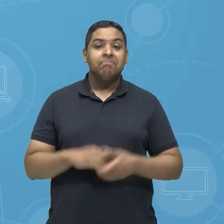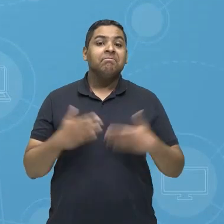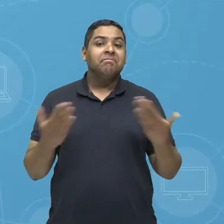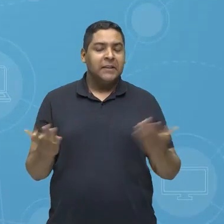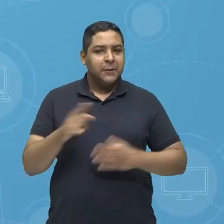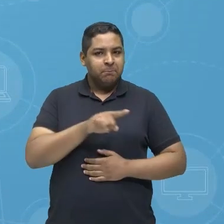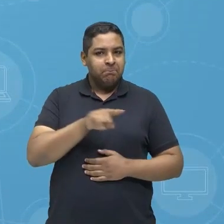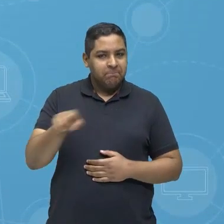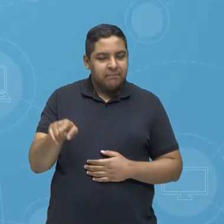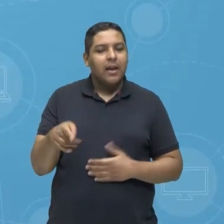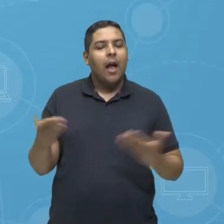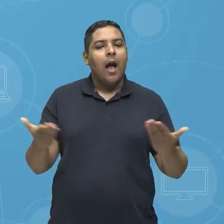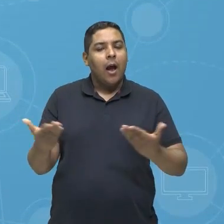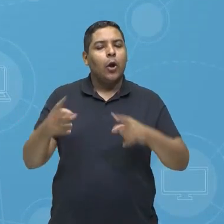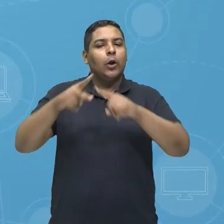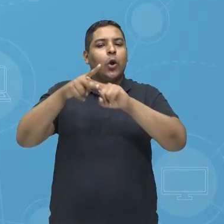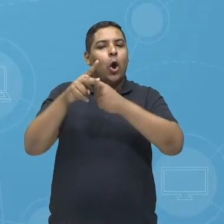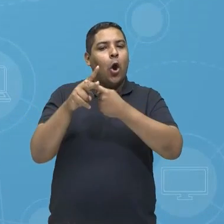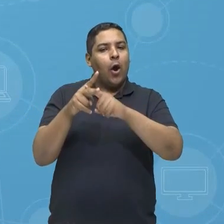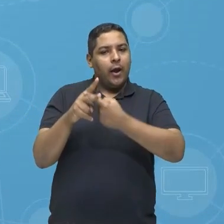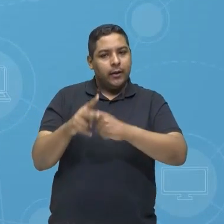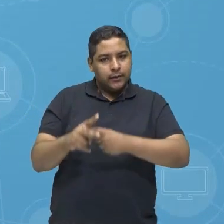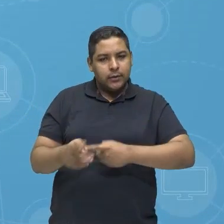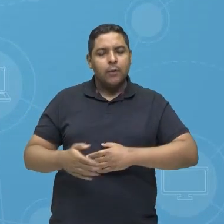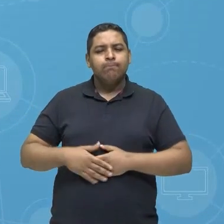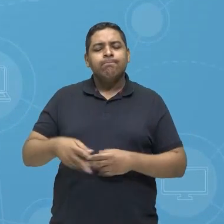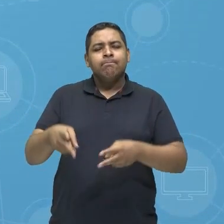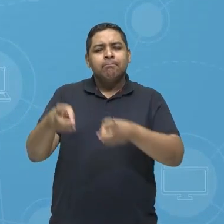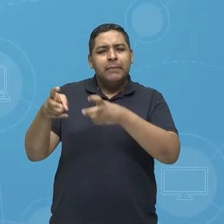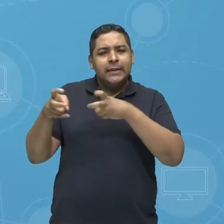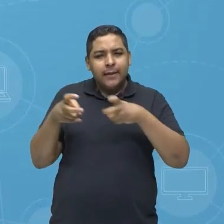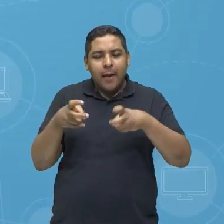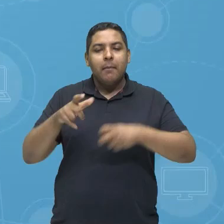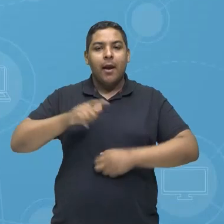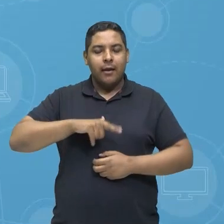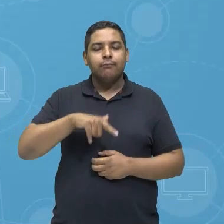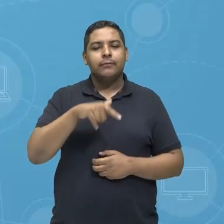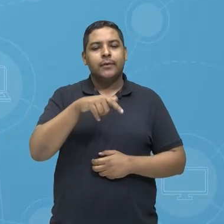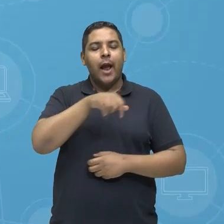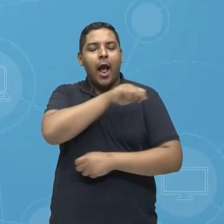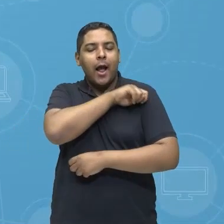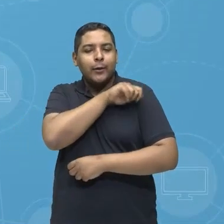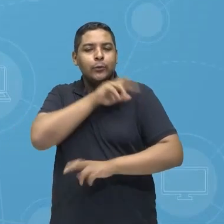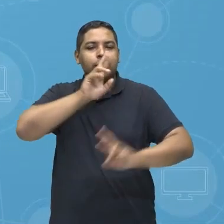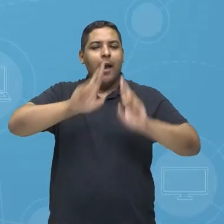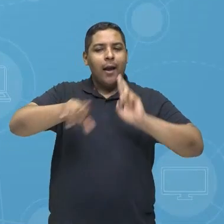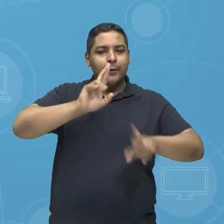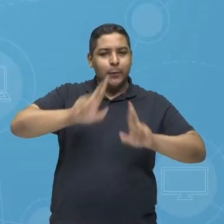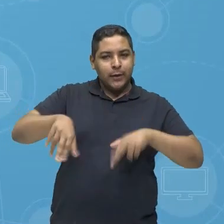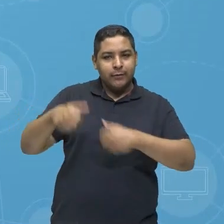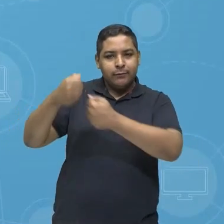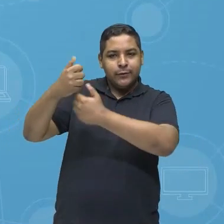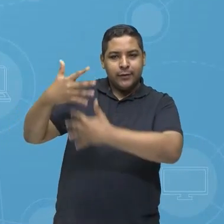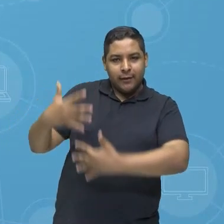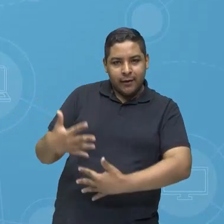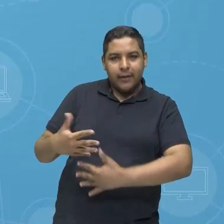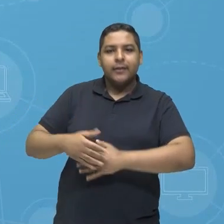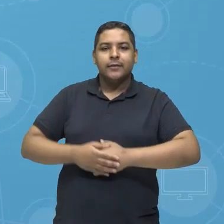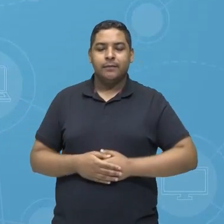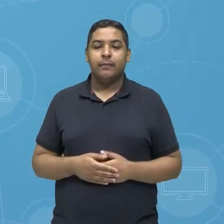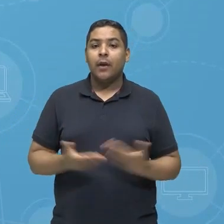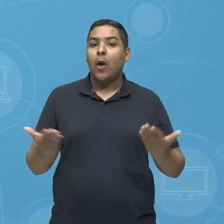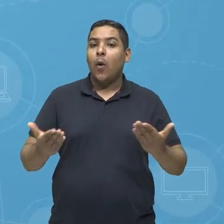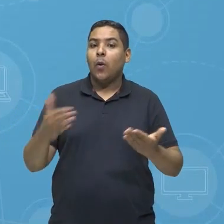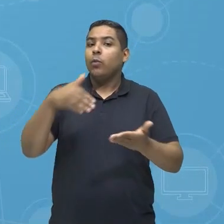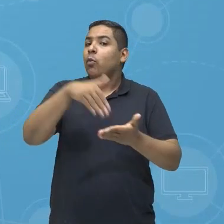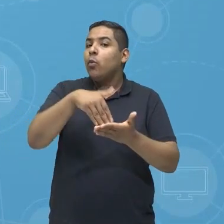Então, gente, vamos agora para a correção, né? Eu percebi ali que os alunos estão colocando as suas respostas ali no chat. Hoje o tema da nossa aula foi a utilização do